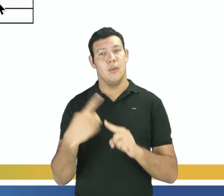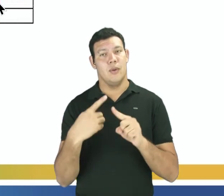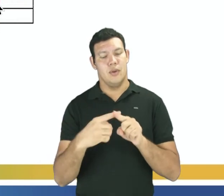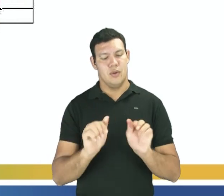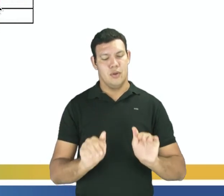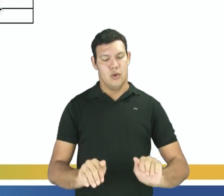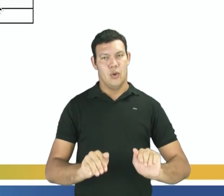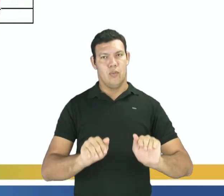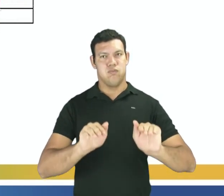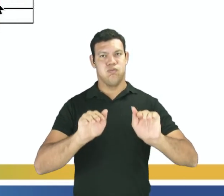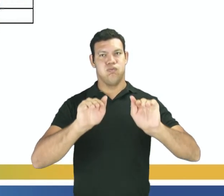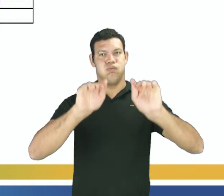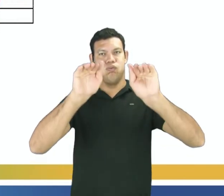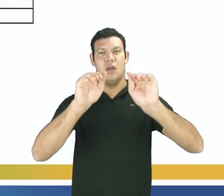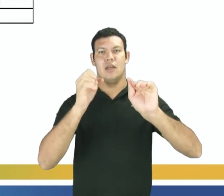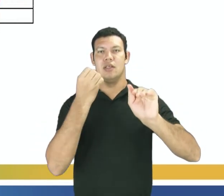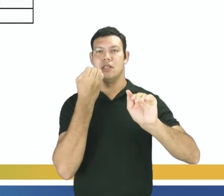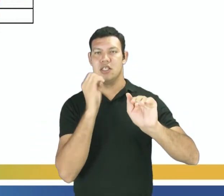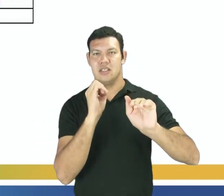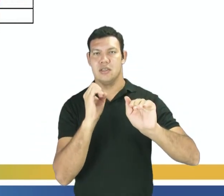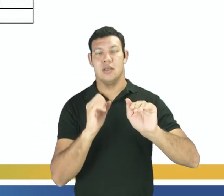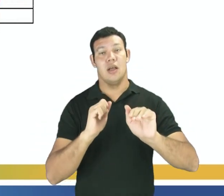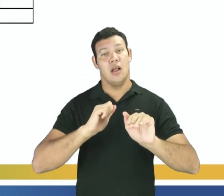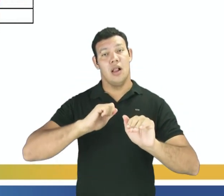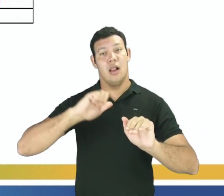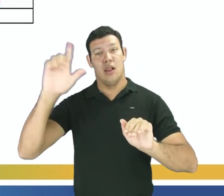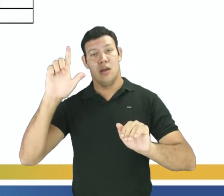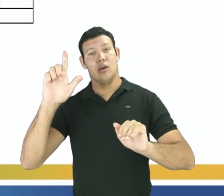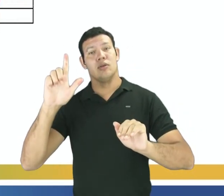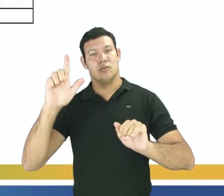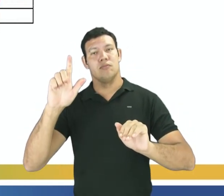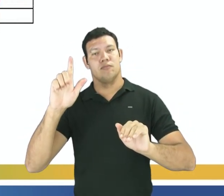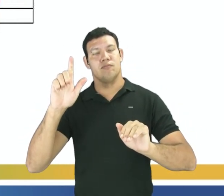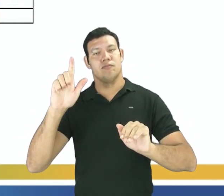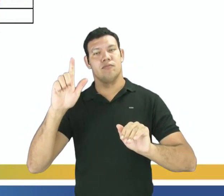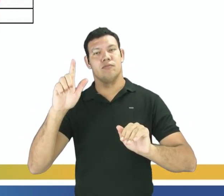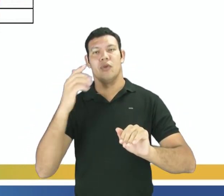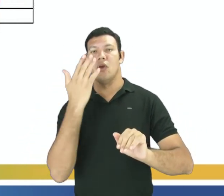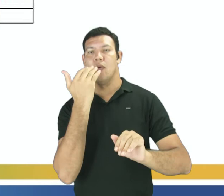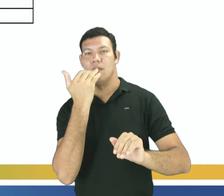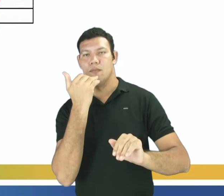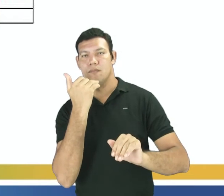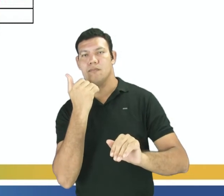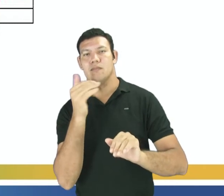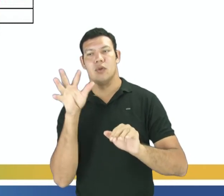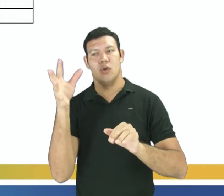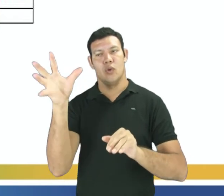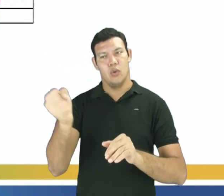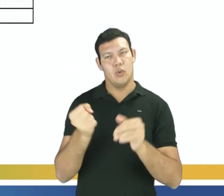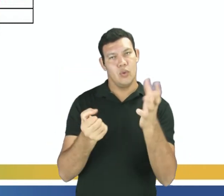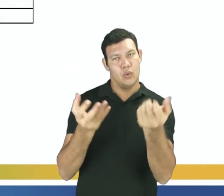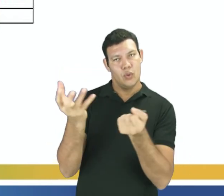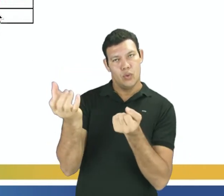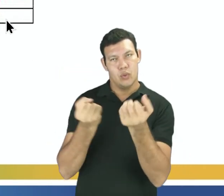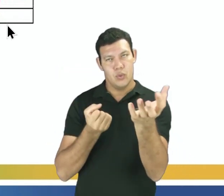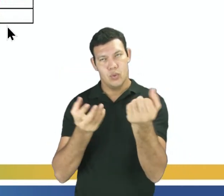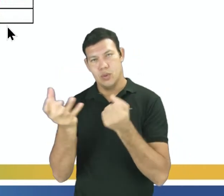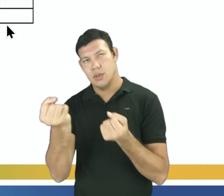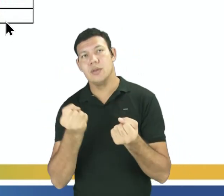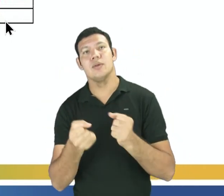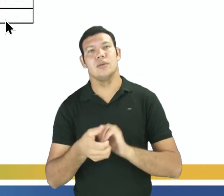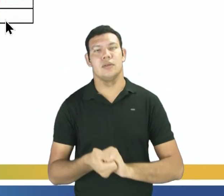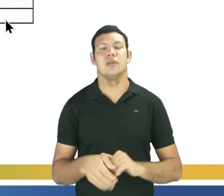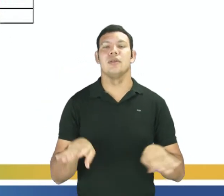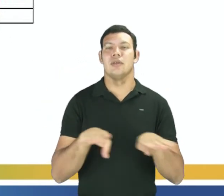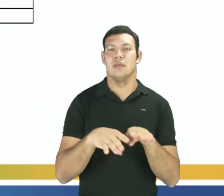Se aqui aumentou a quantidade de quilos em relação a dias trabalhados, se aumentou a quantidade de dias, também vai